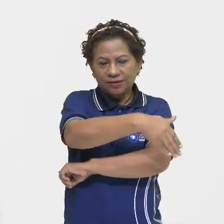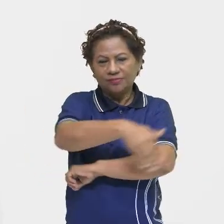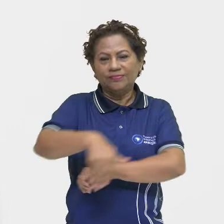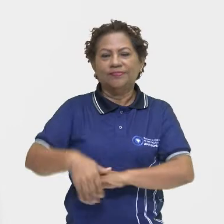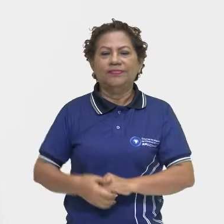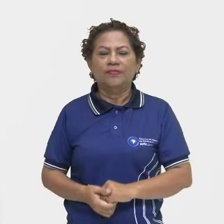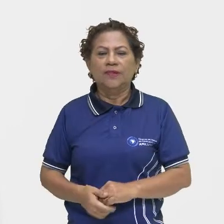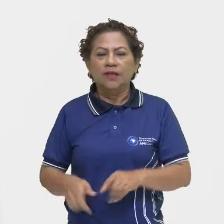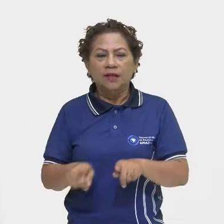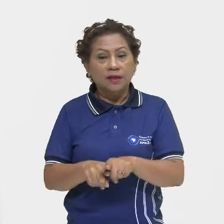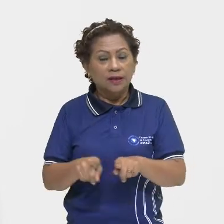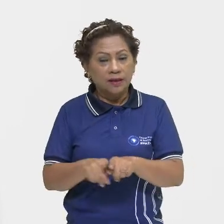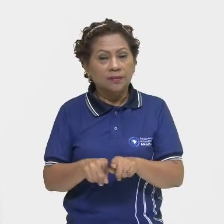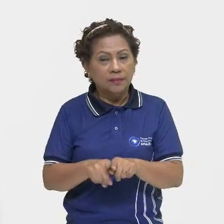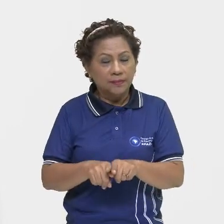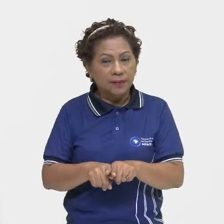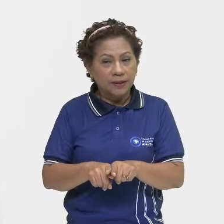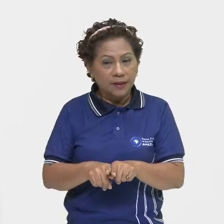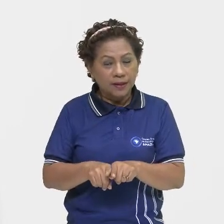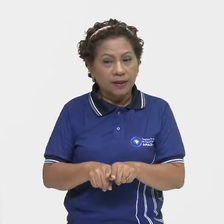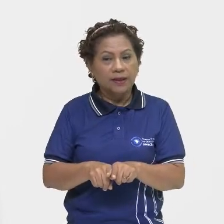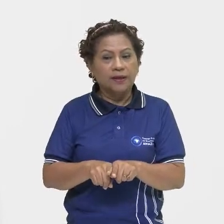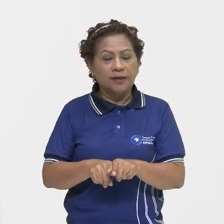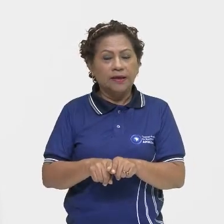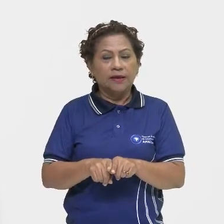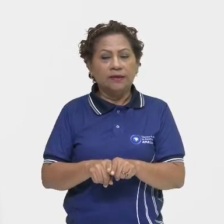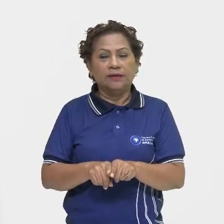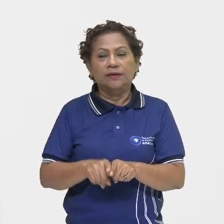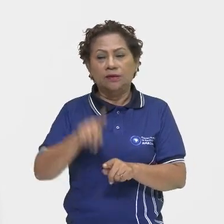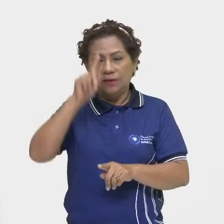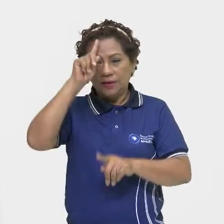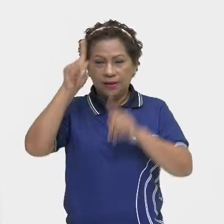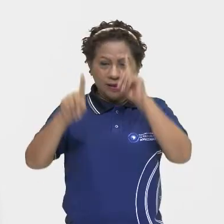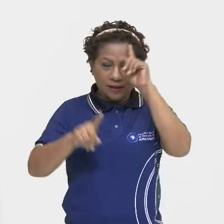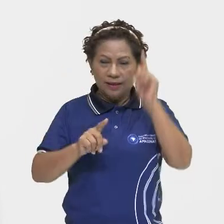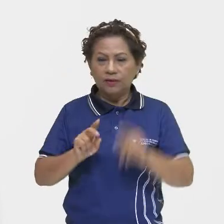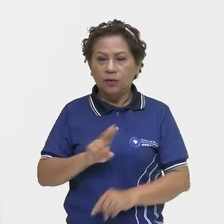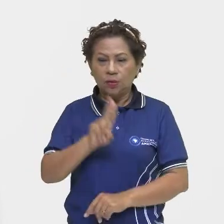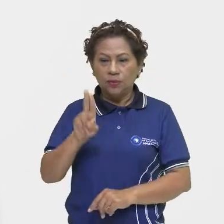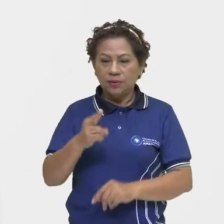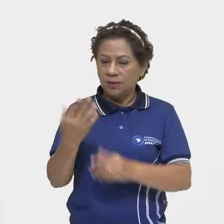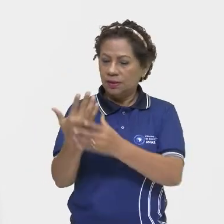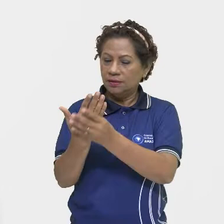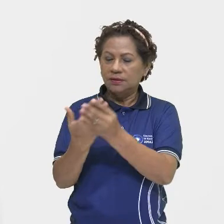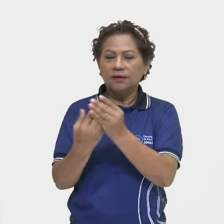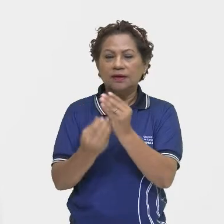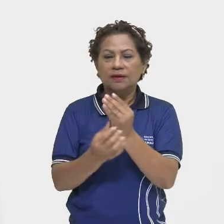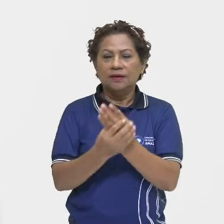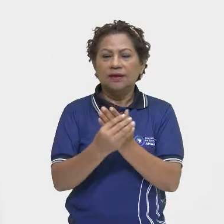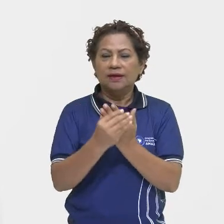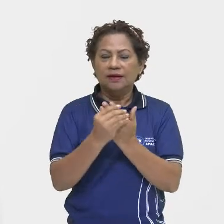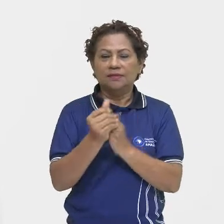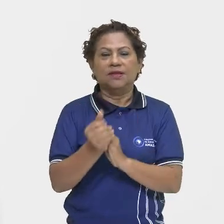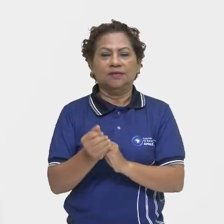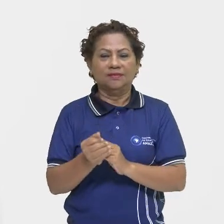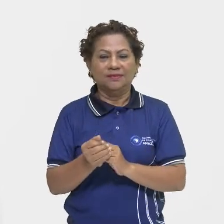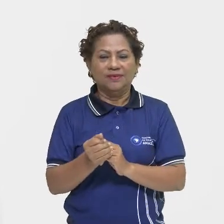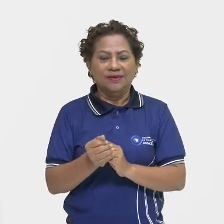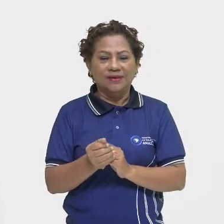públicas, os desenhos são feitos à mão. Olha só, gente, à mão. E cobrem